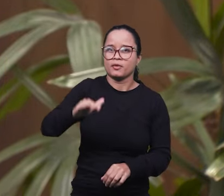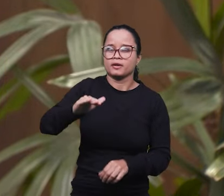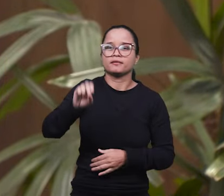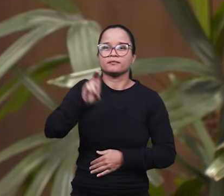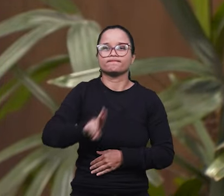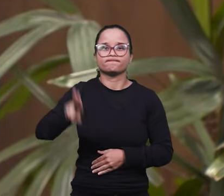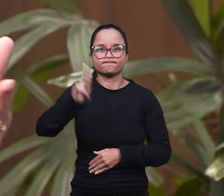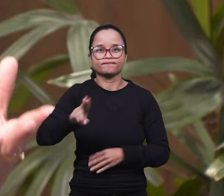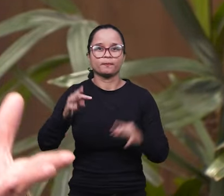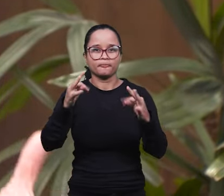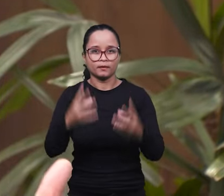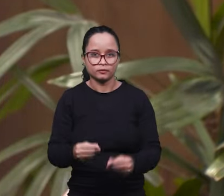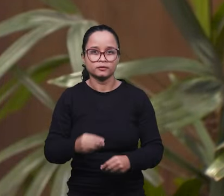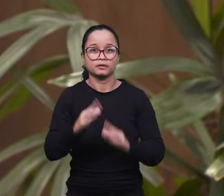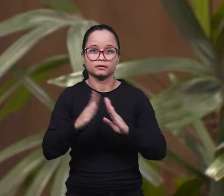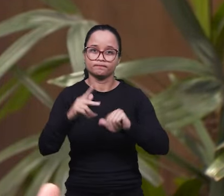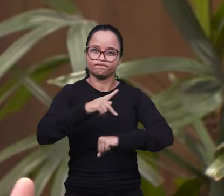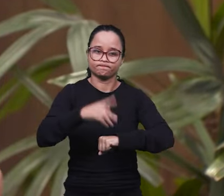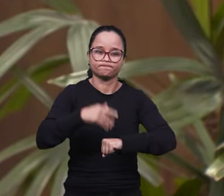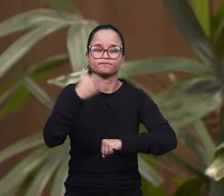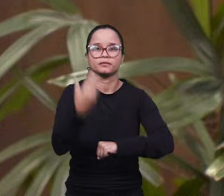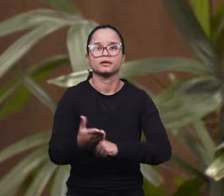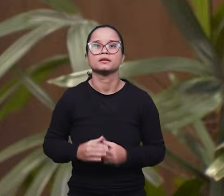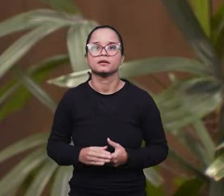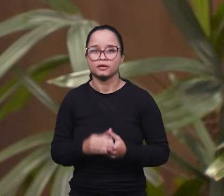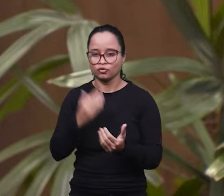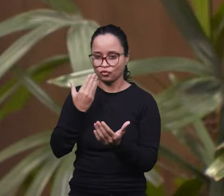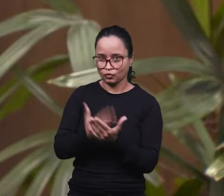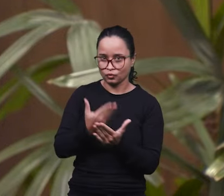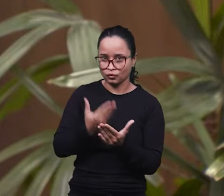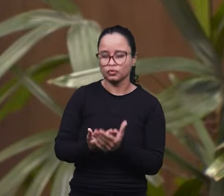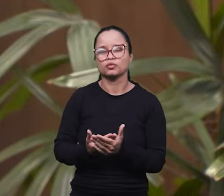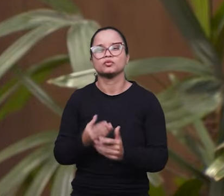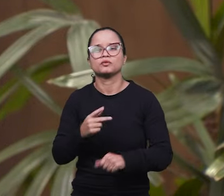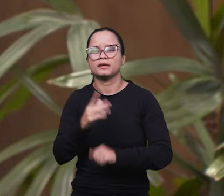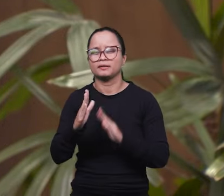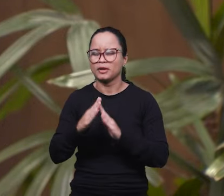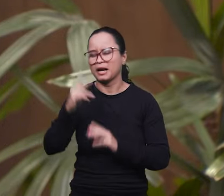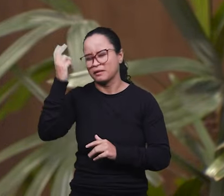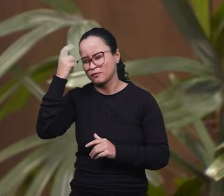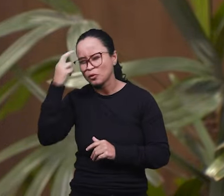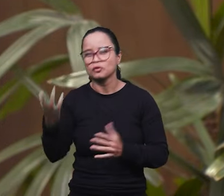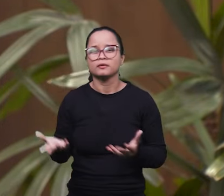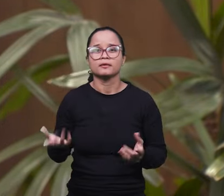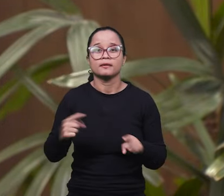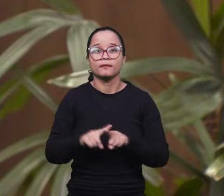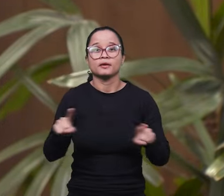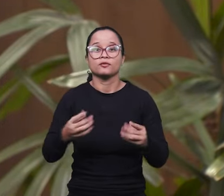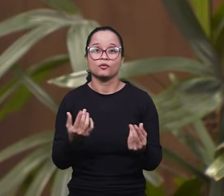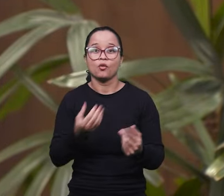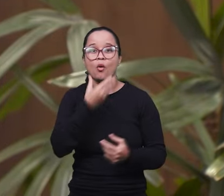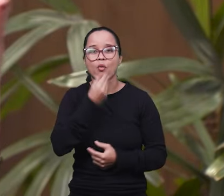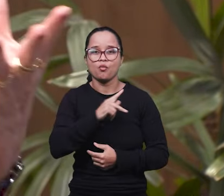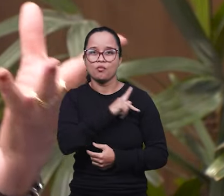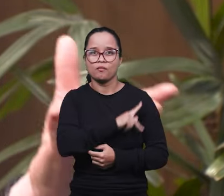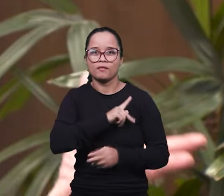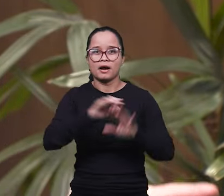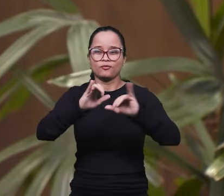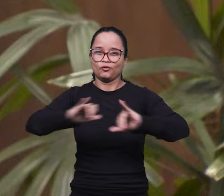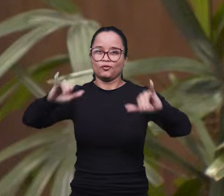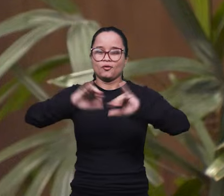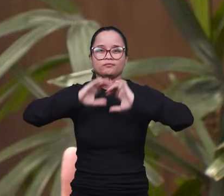além de todo esse intercâmbio dos estudos o intercâmbio cultural mas saber que assim como Paulo falou a